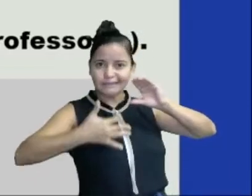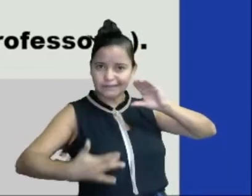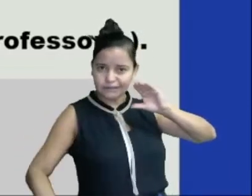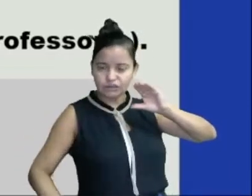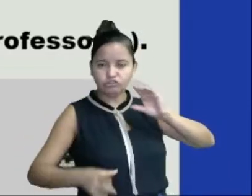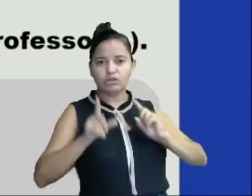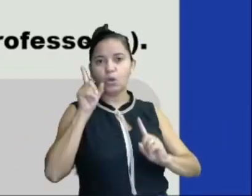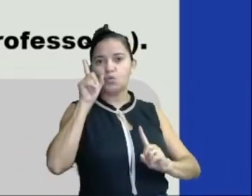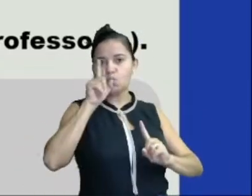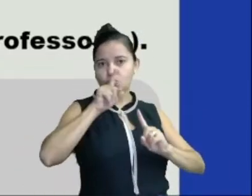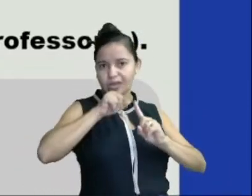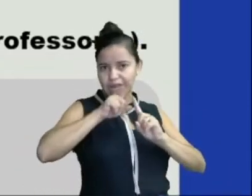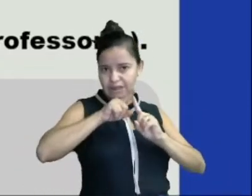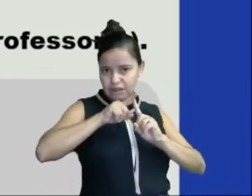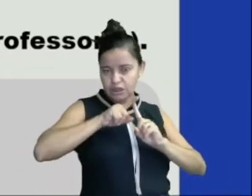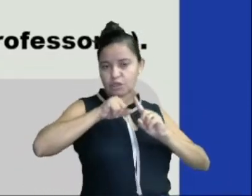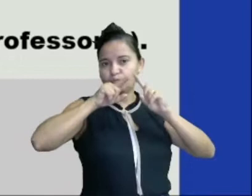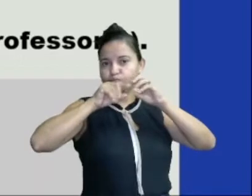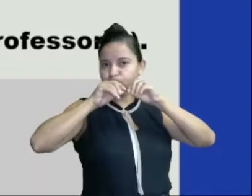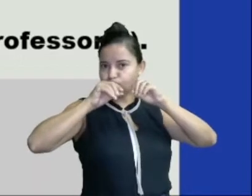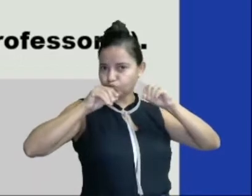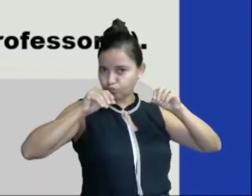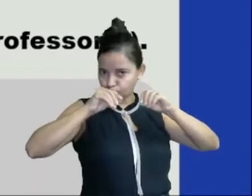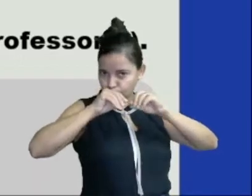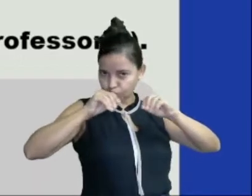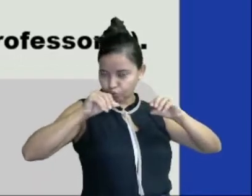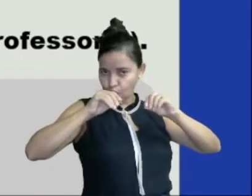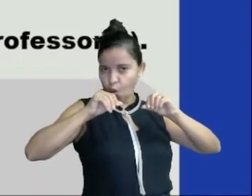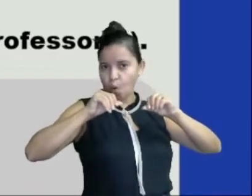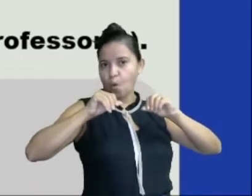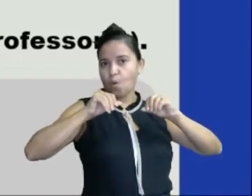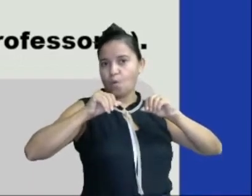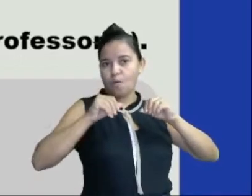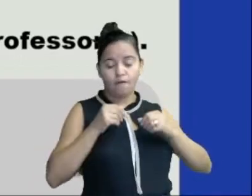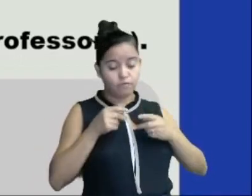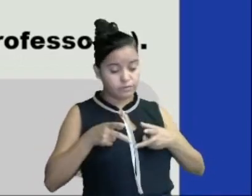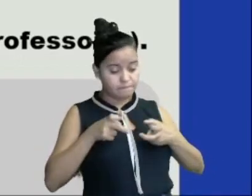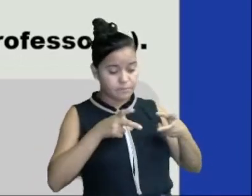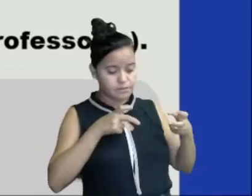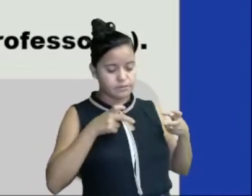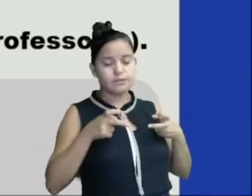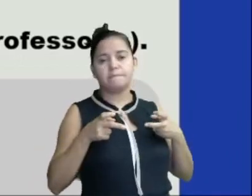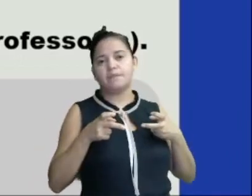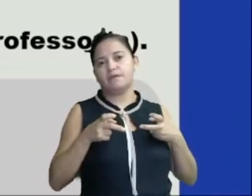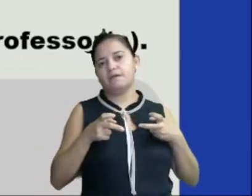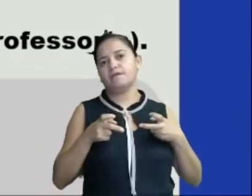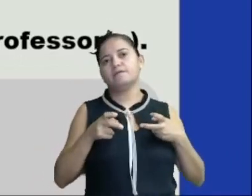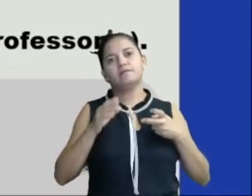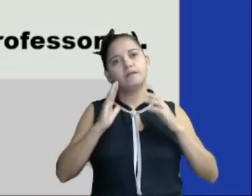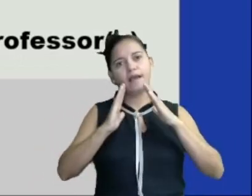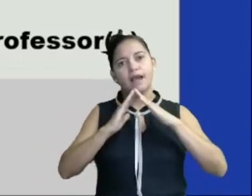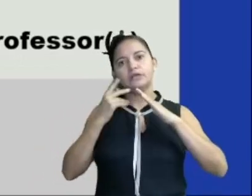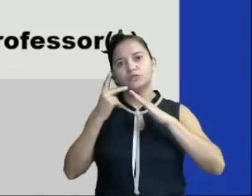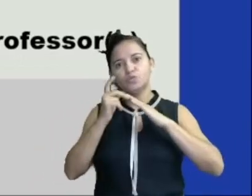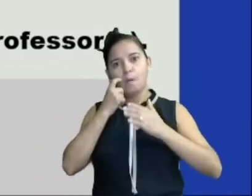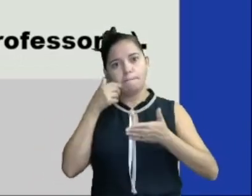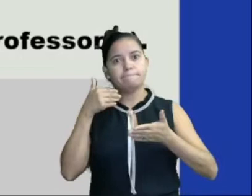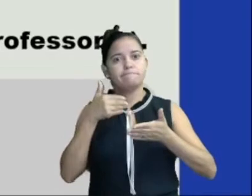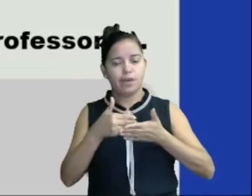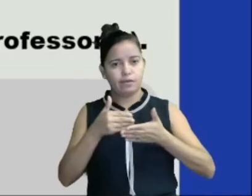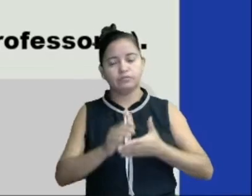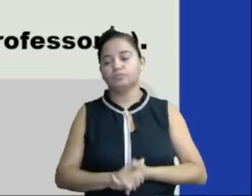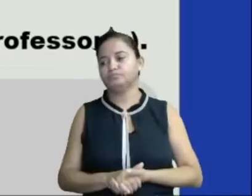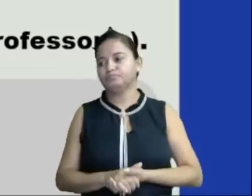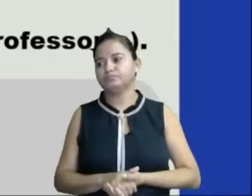vai anotar as características desse solo observado lá no entorno da sua moradia, tá certo?